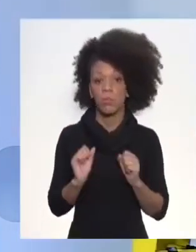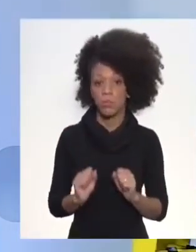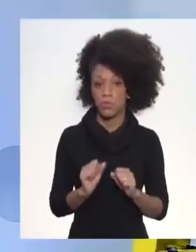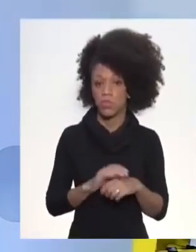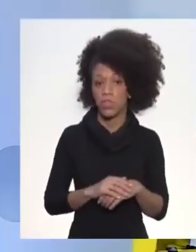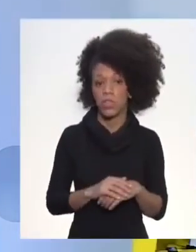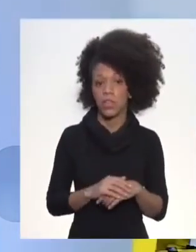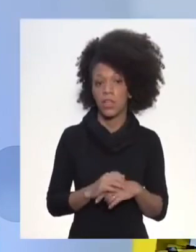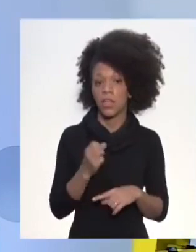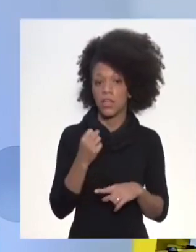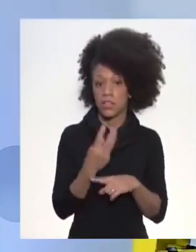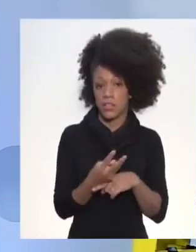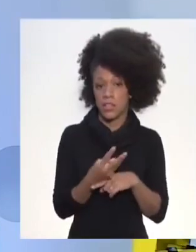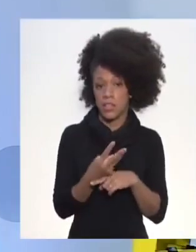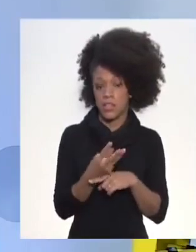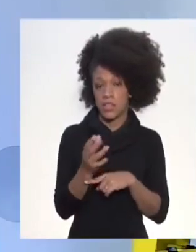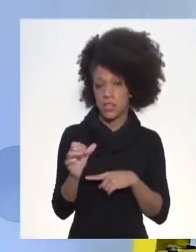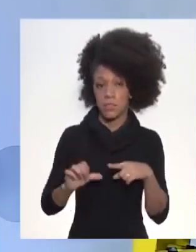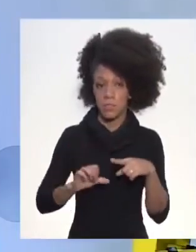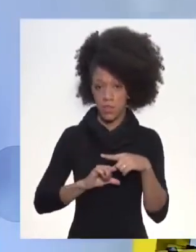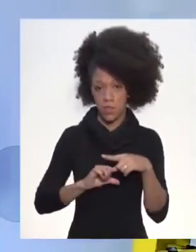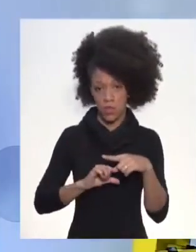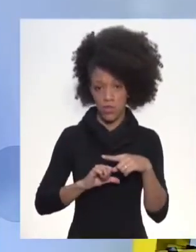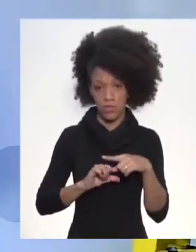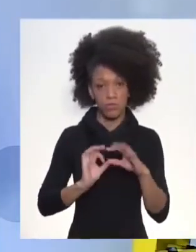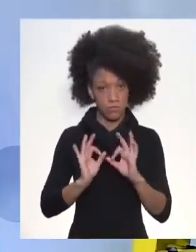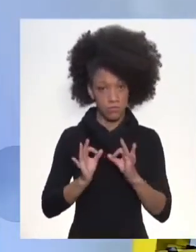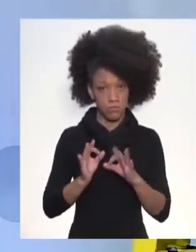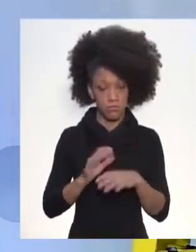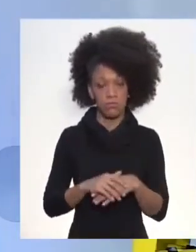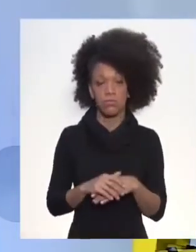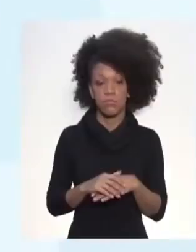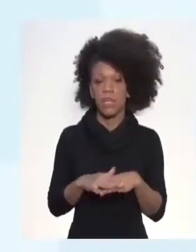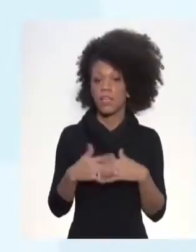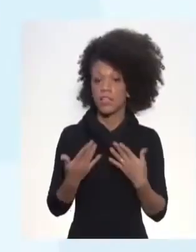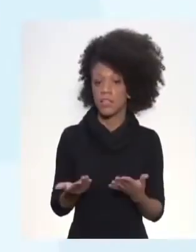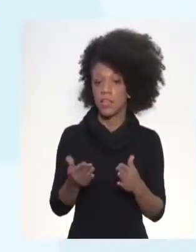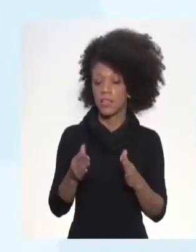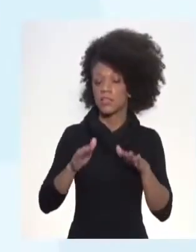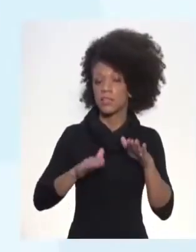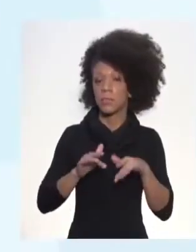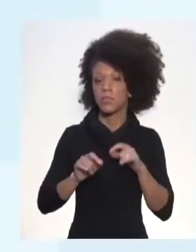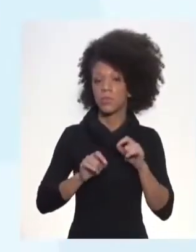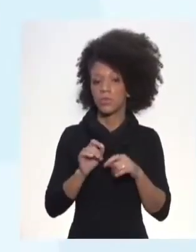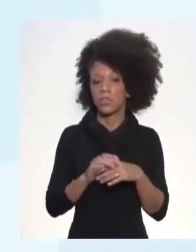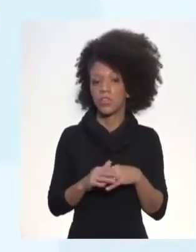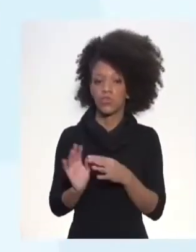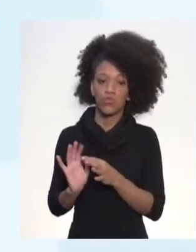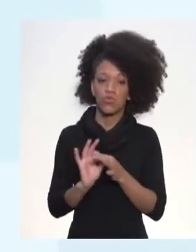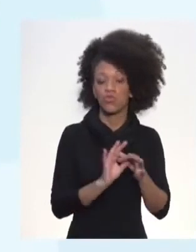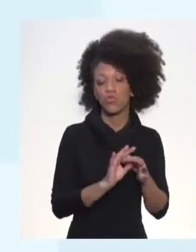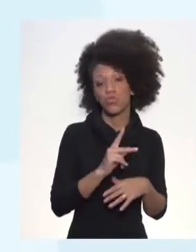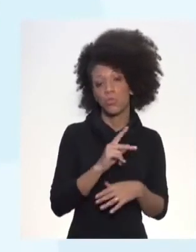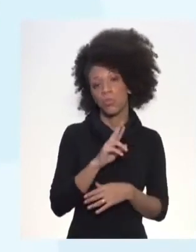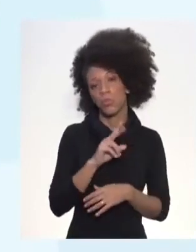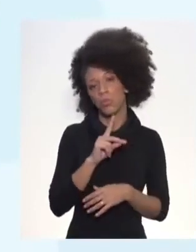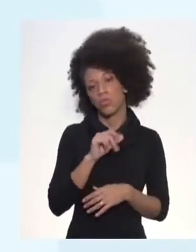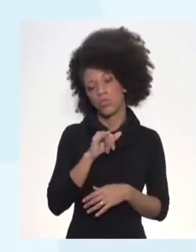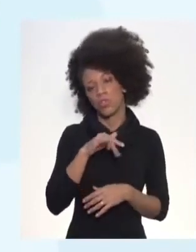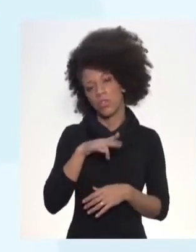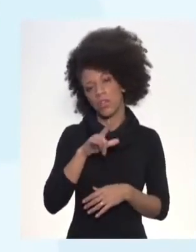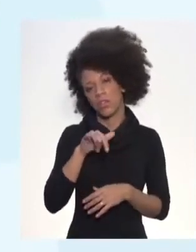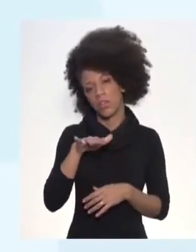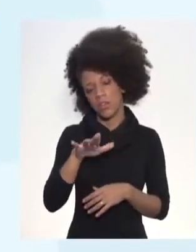que o 3 está para o 9, concordo? E aí a gente estabelece o quê? Uma relação de proporcionalidade entre elas.